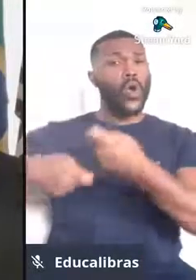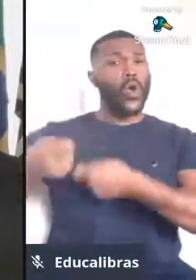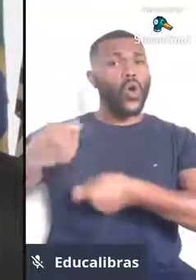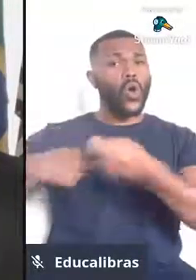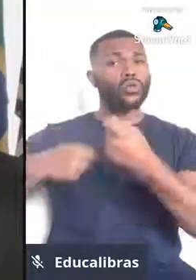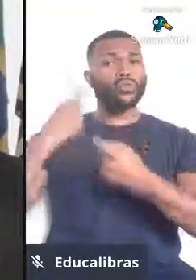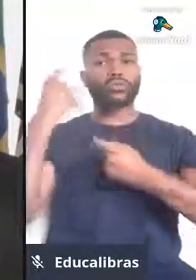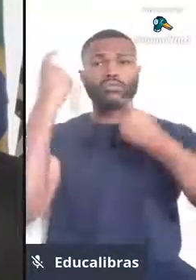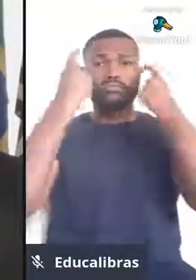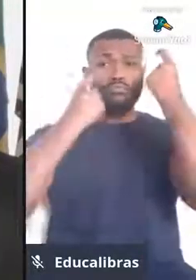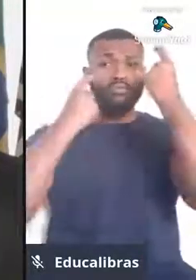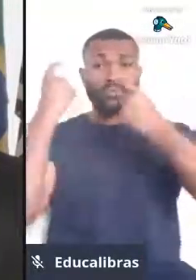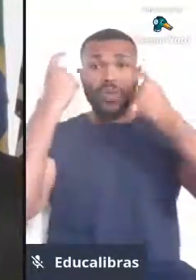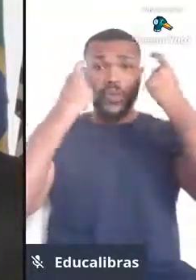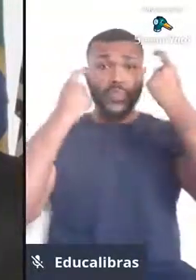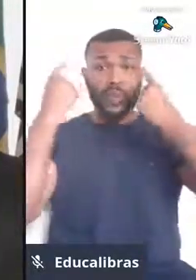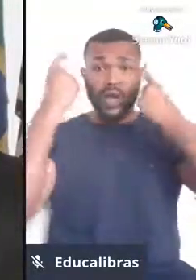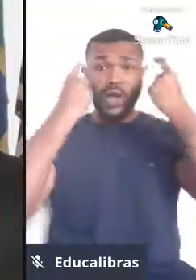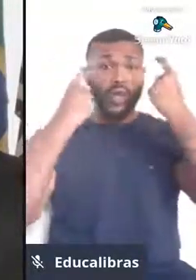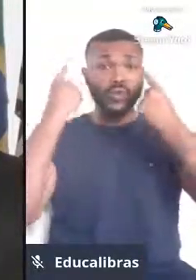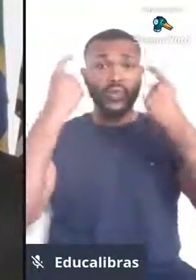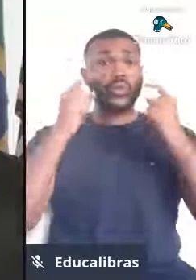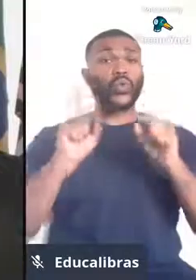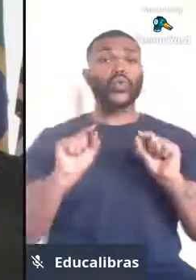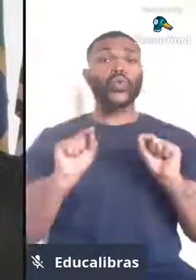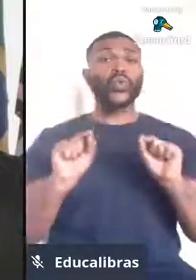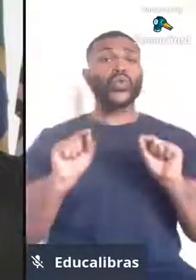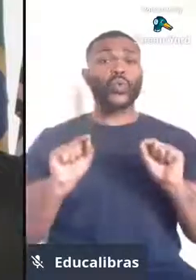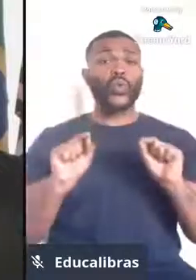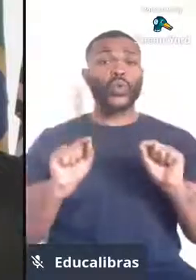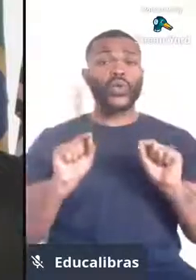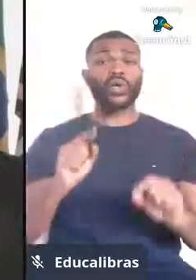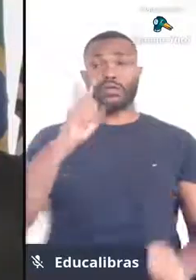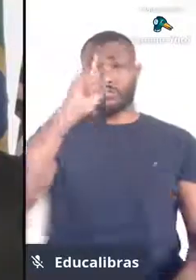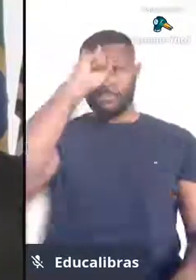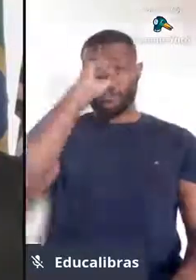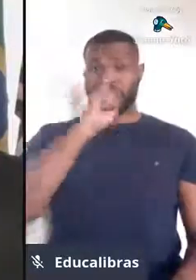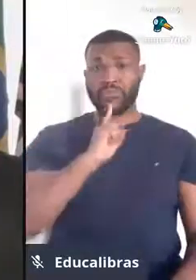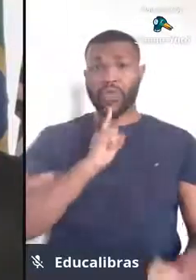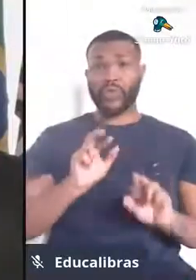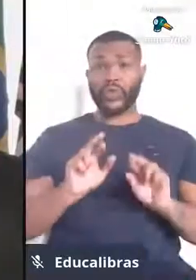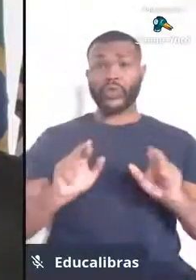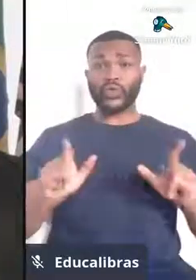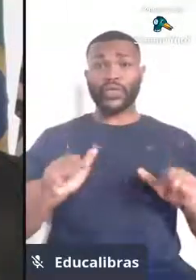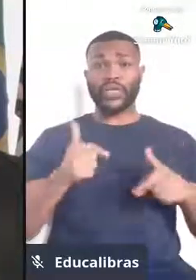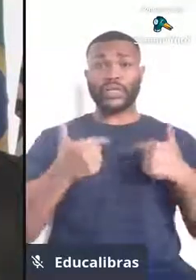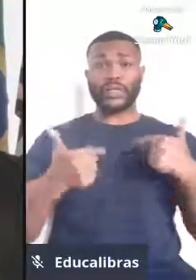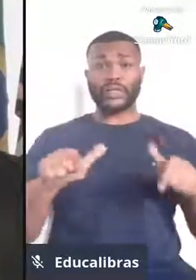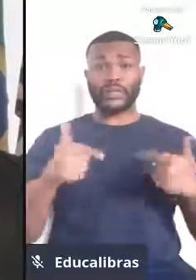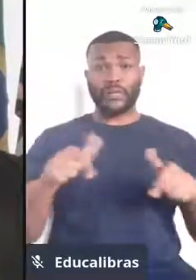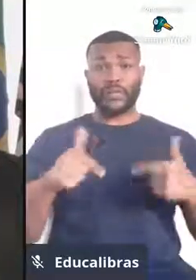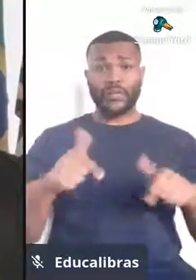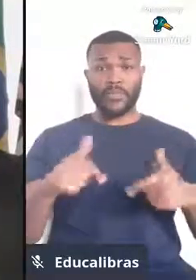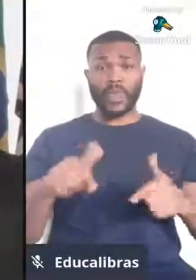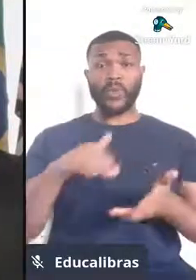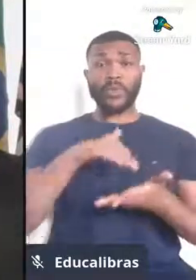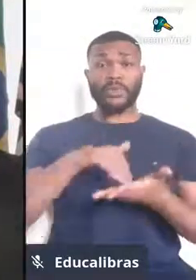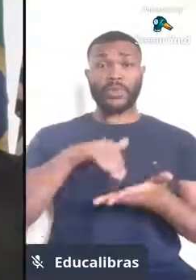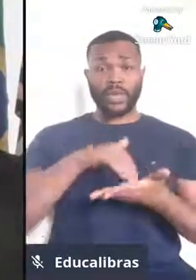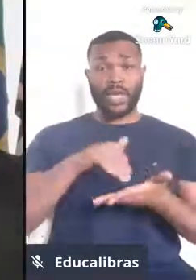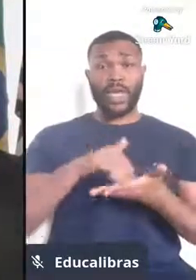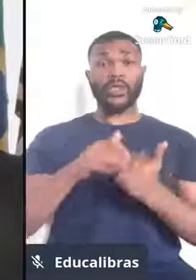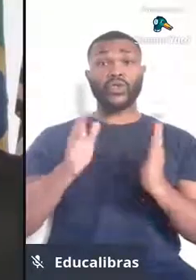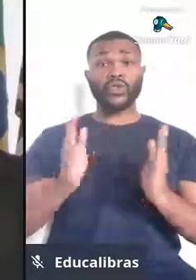Preocupado aí em dar um perfil um pouco diferente para o trabalho que a Secretaria vinha fazendo, e